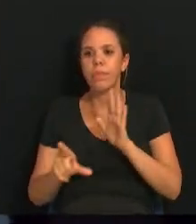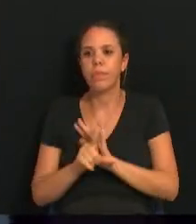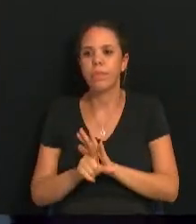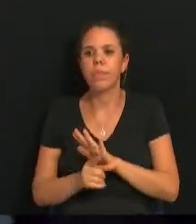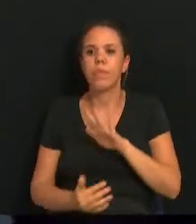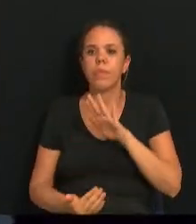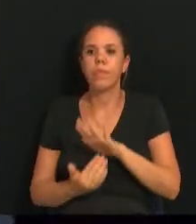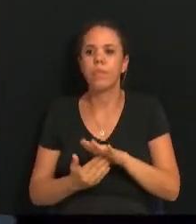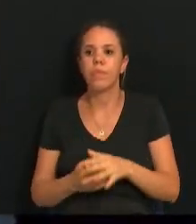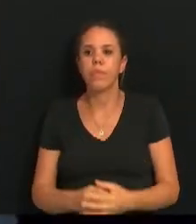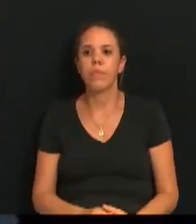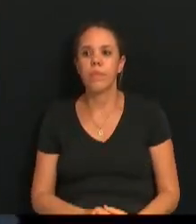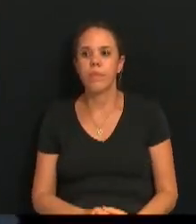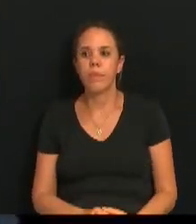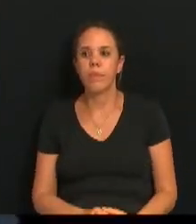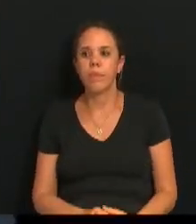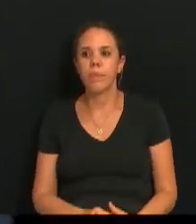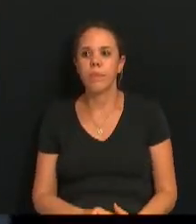é